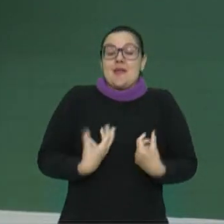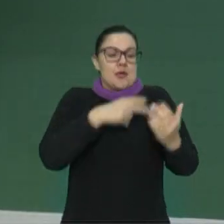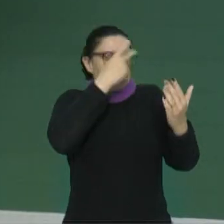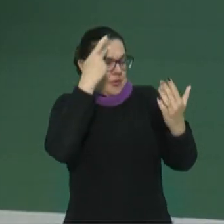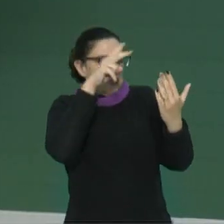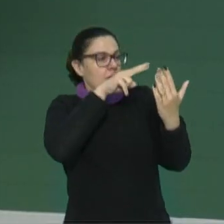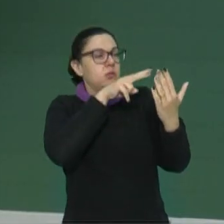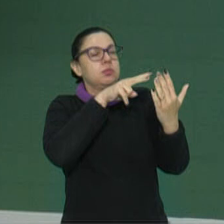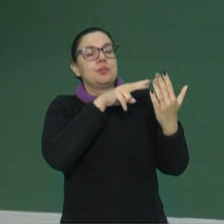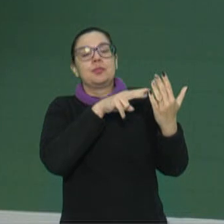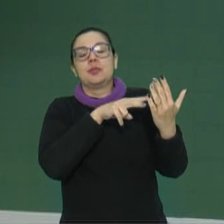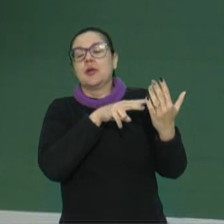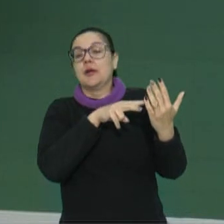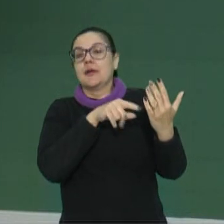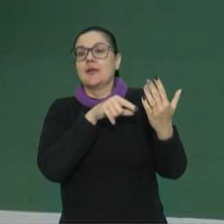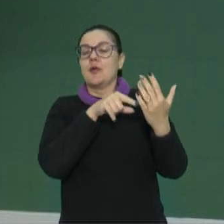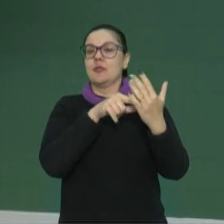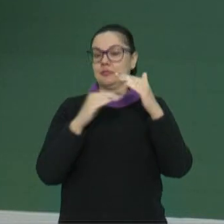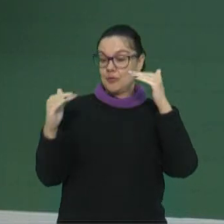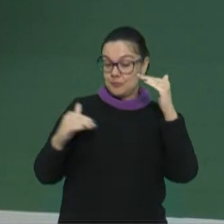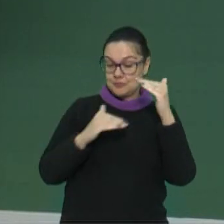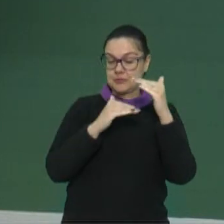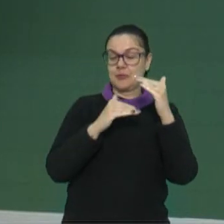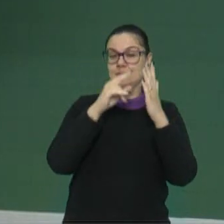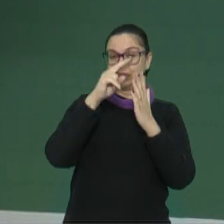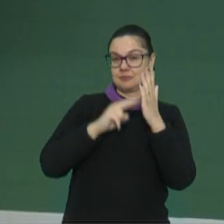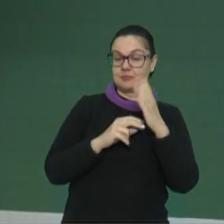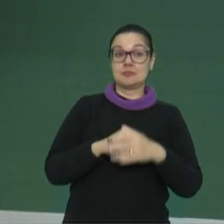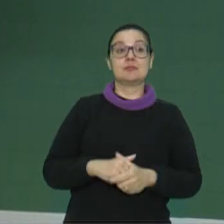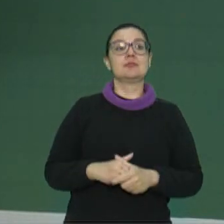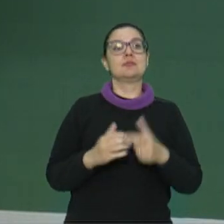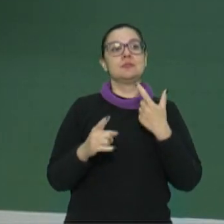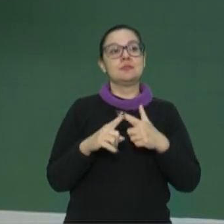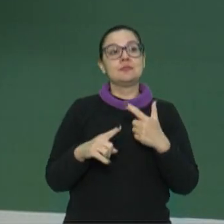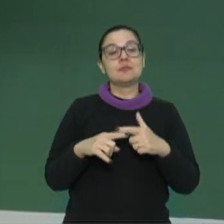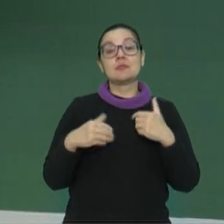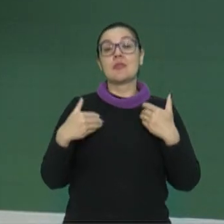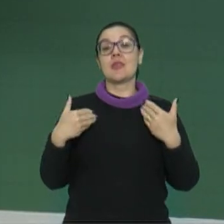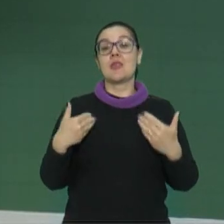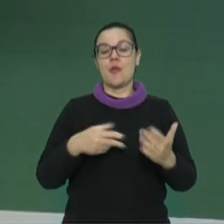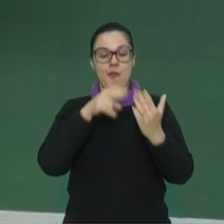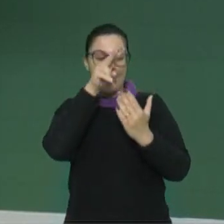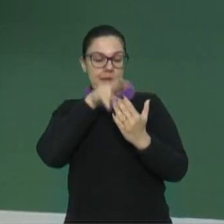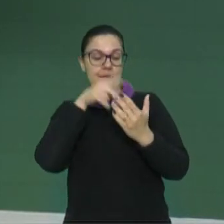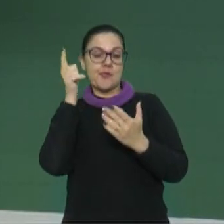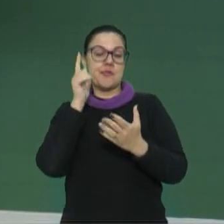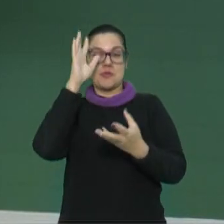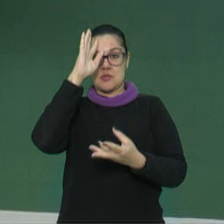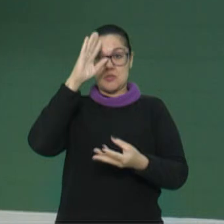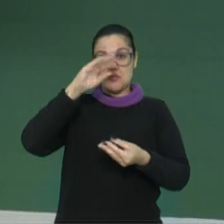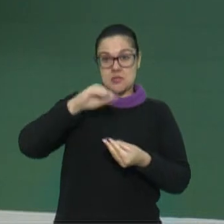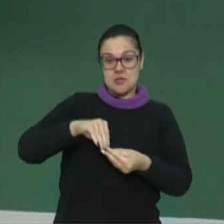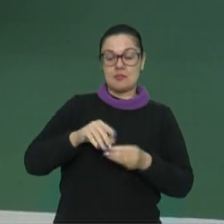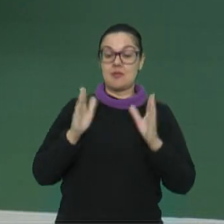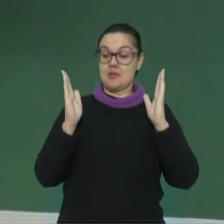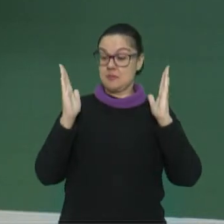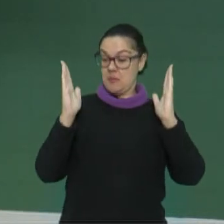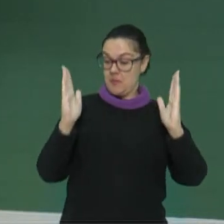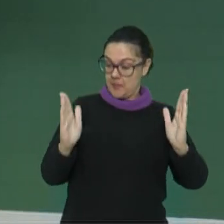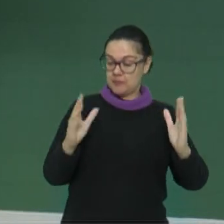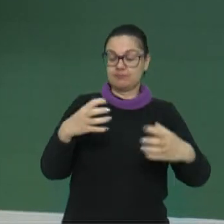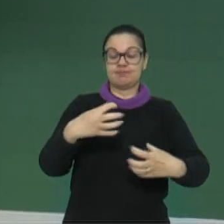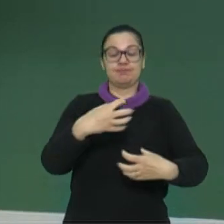ó, sinais frequentes é um subtítulo. Tá separando por quê? Para que o leitor possa saber, bom, nessa parte ele vai falar